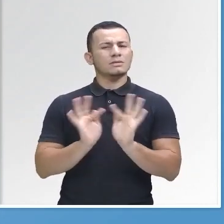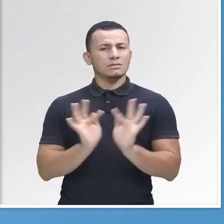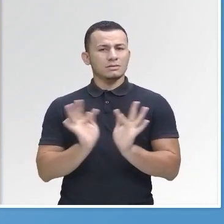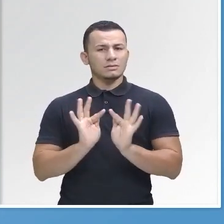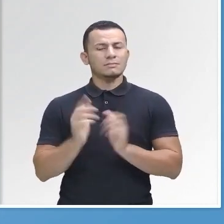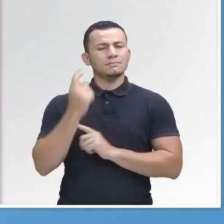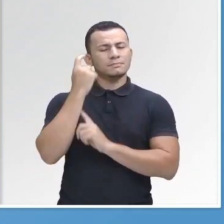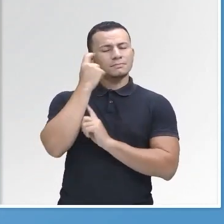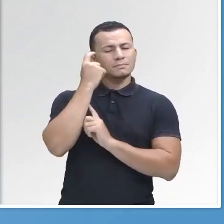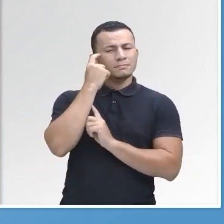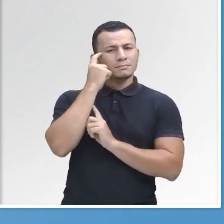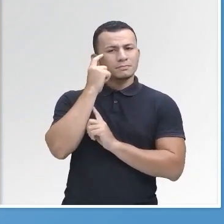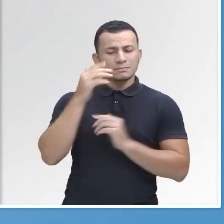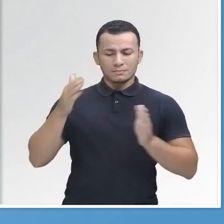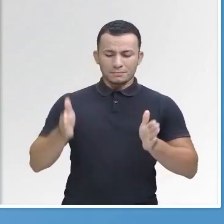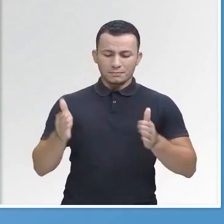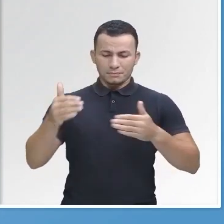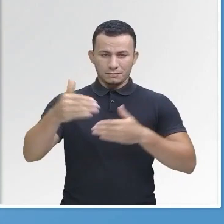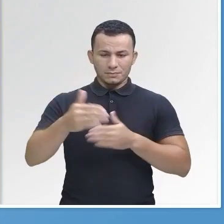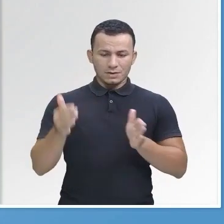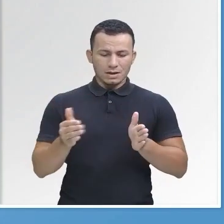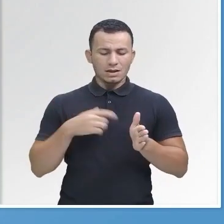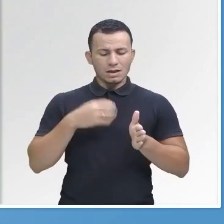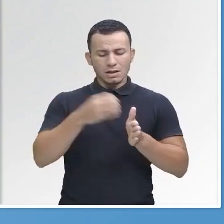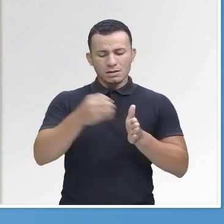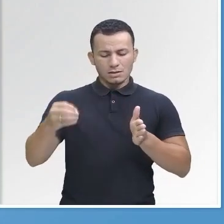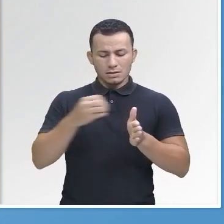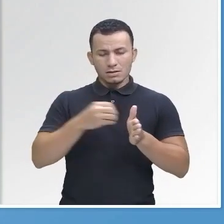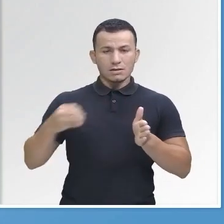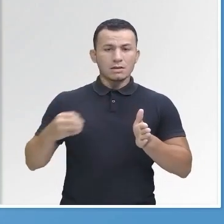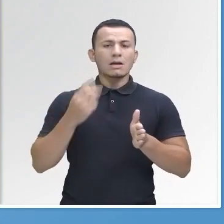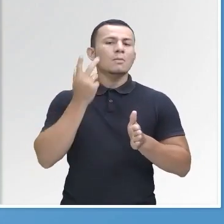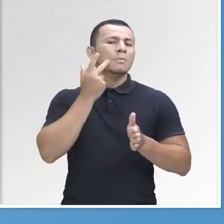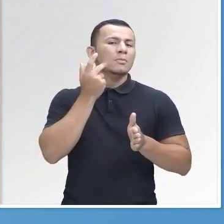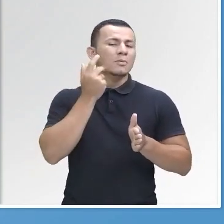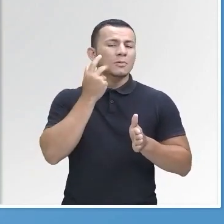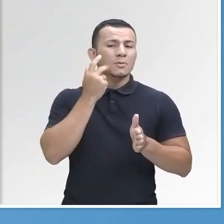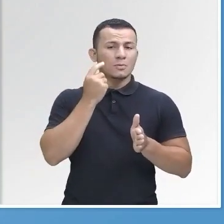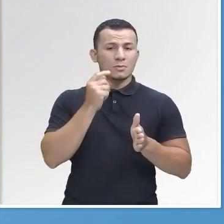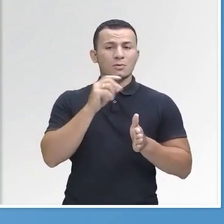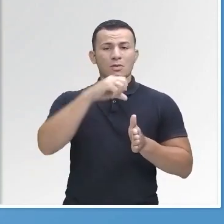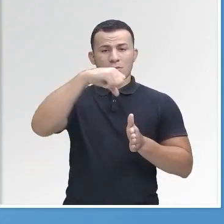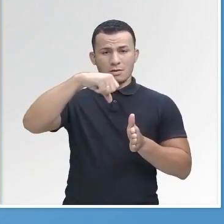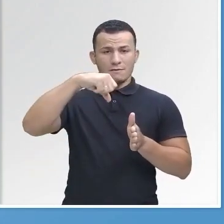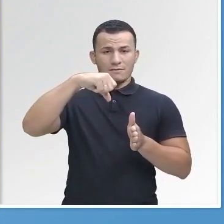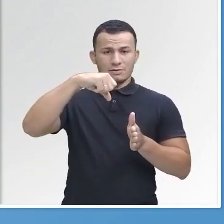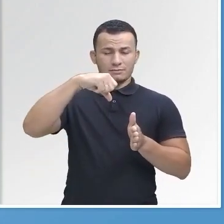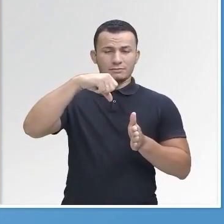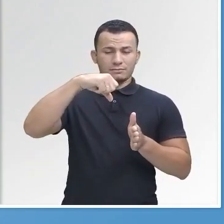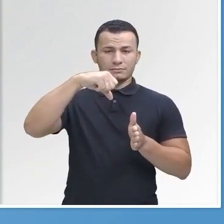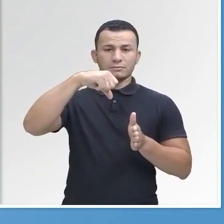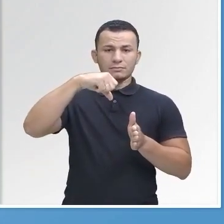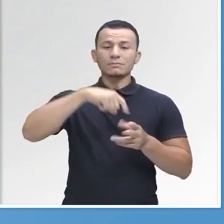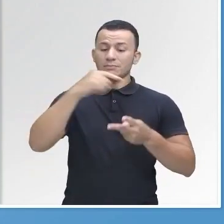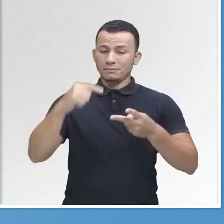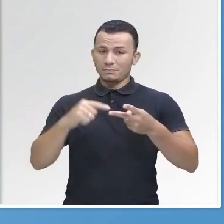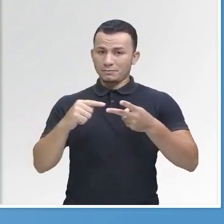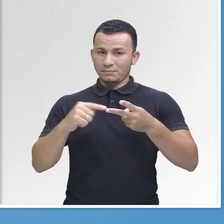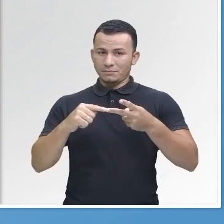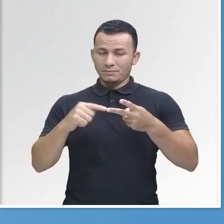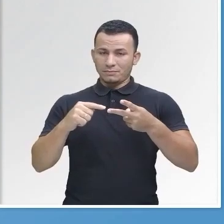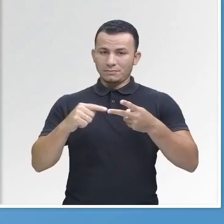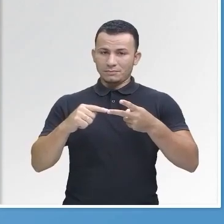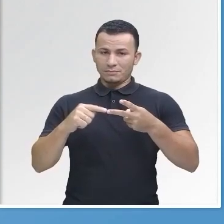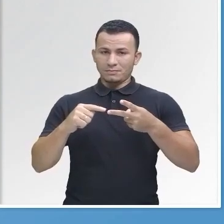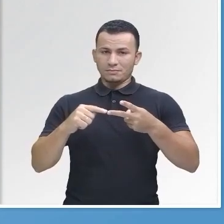tenho uma caixa com 9 bombons e eu comi 2 bombons. O 9 vai representar o meu denominador. É todas